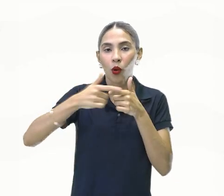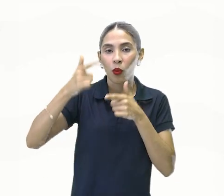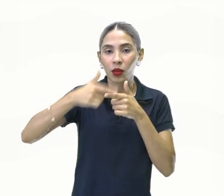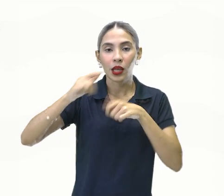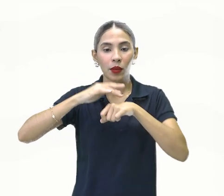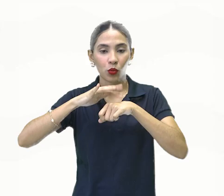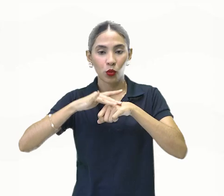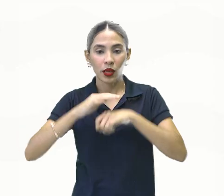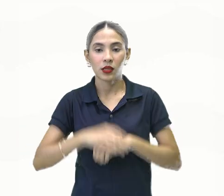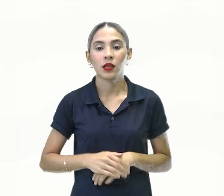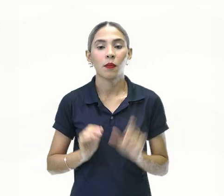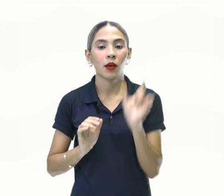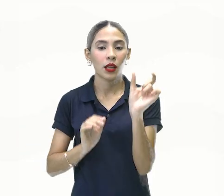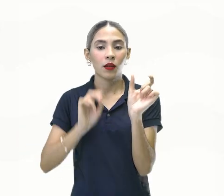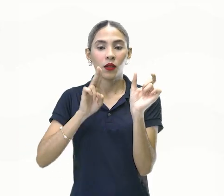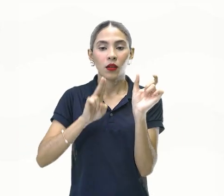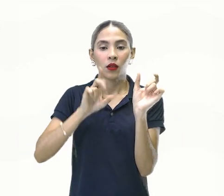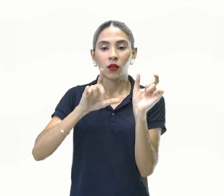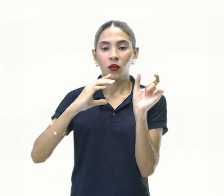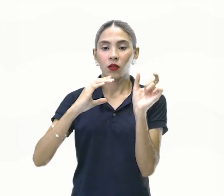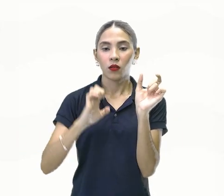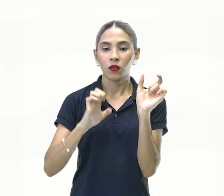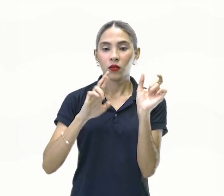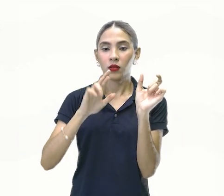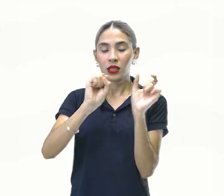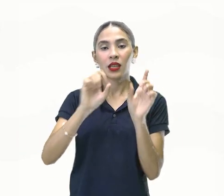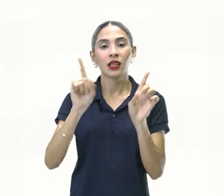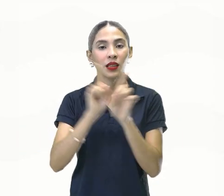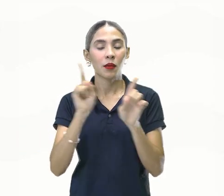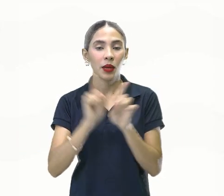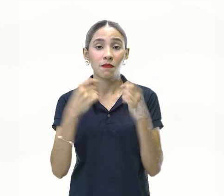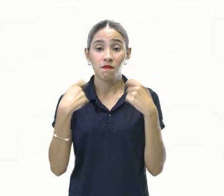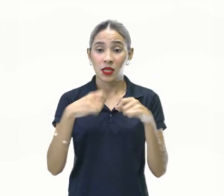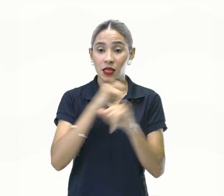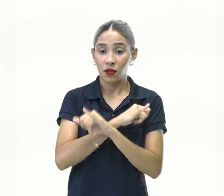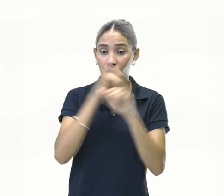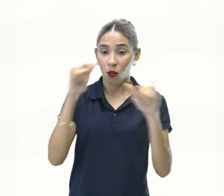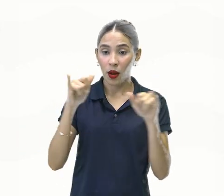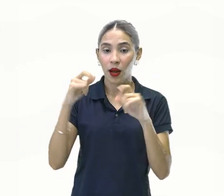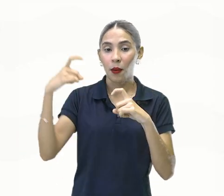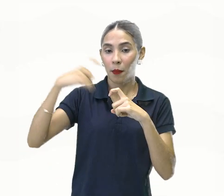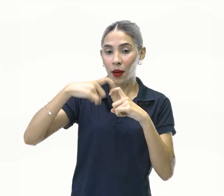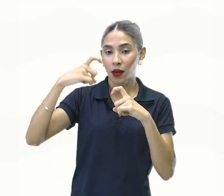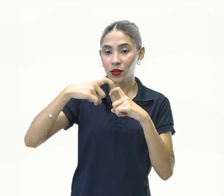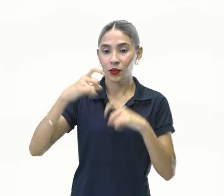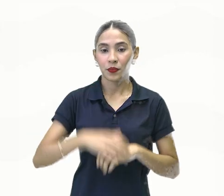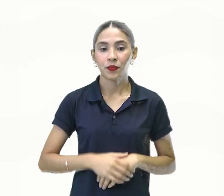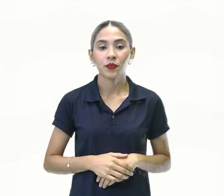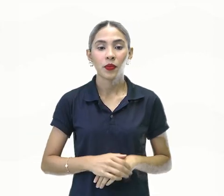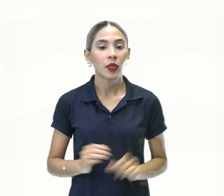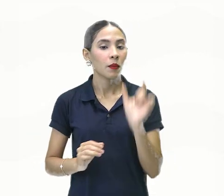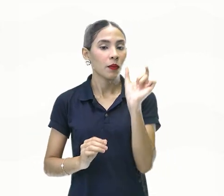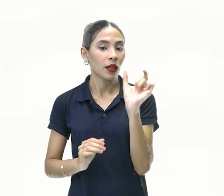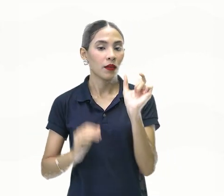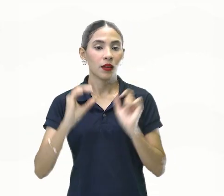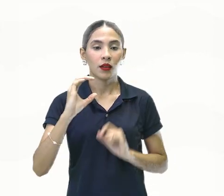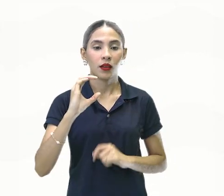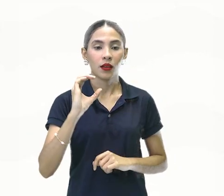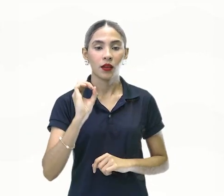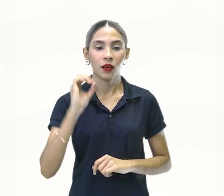palavra cognata, né? Úlceras estomacais. Então, você também deve informar o seu médico. Palavrinha